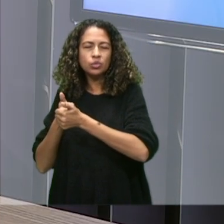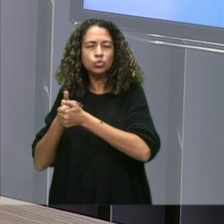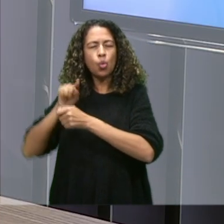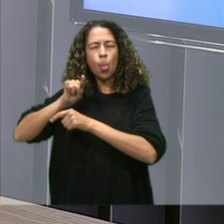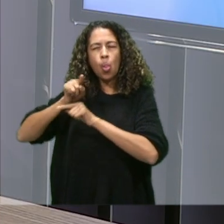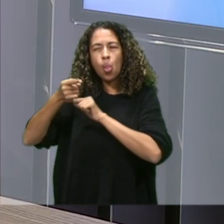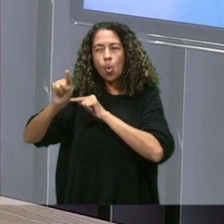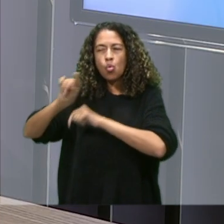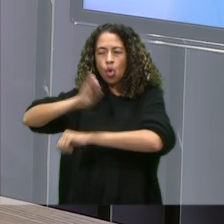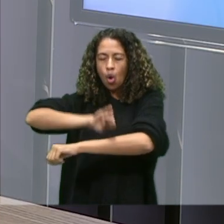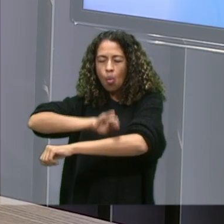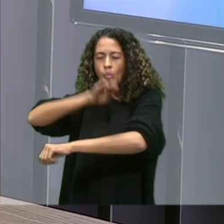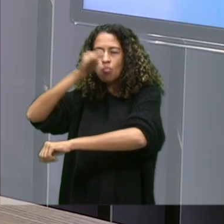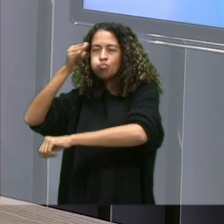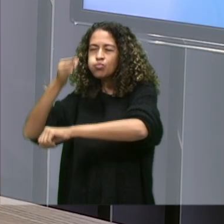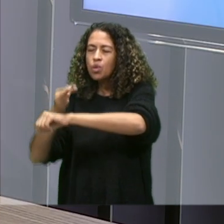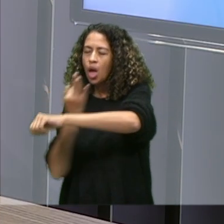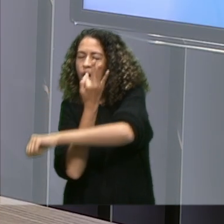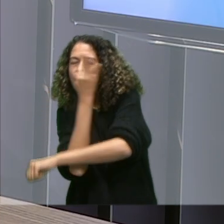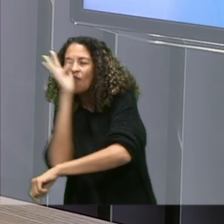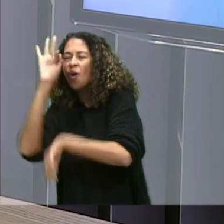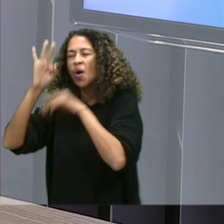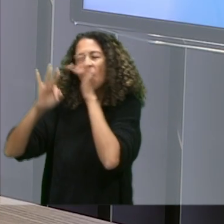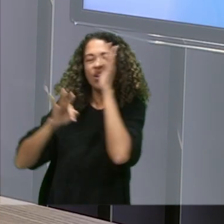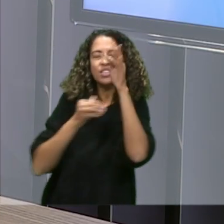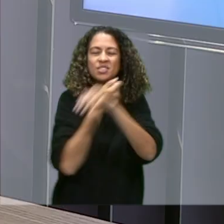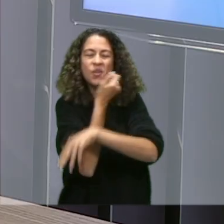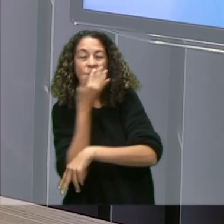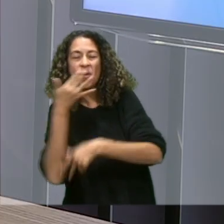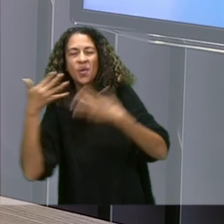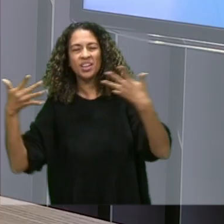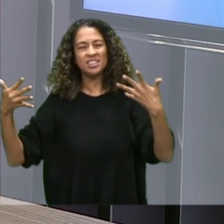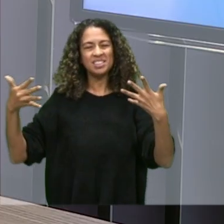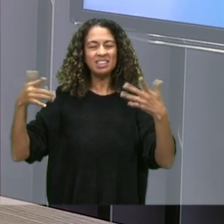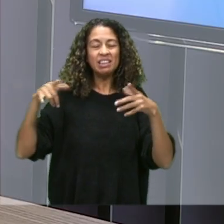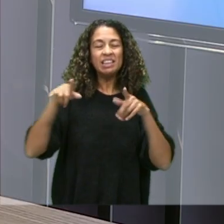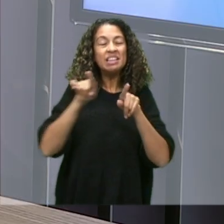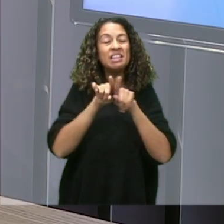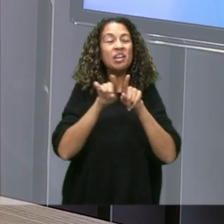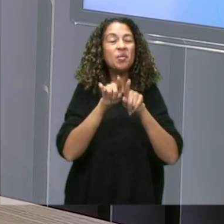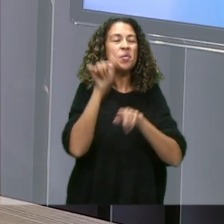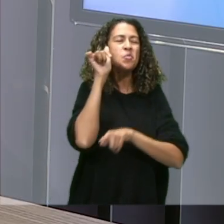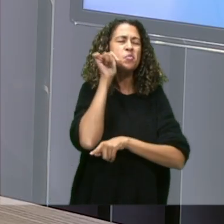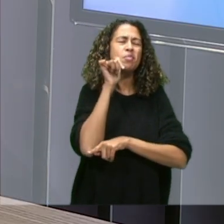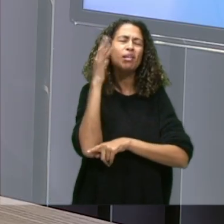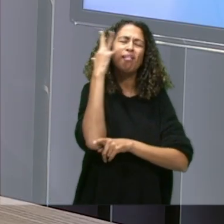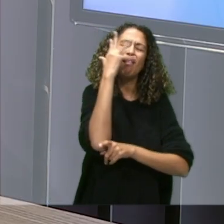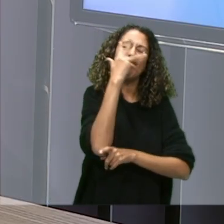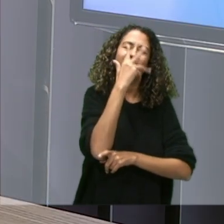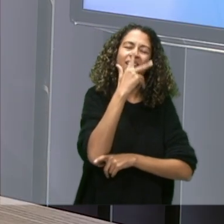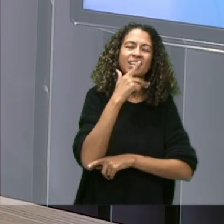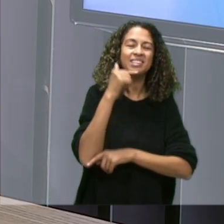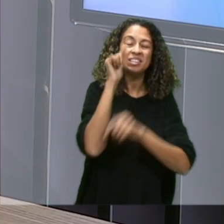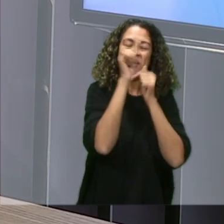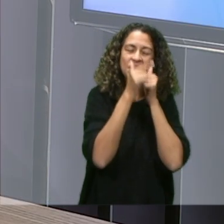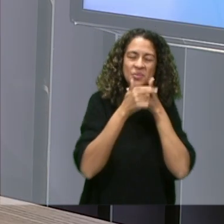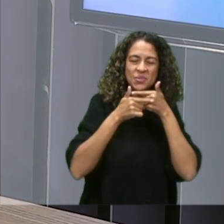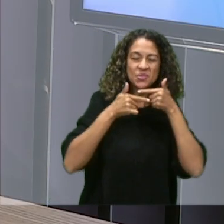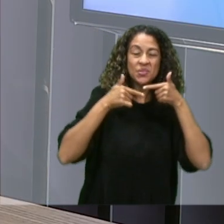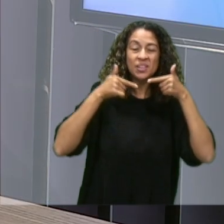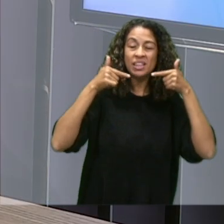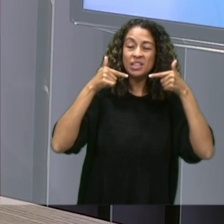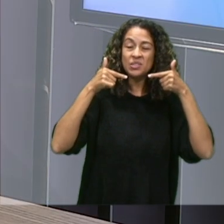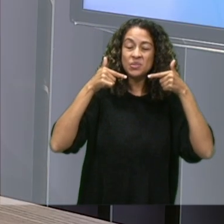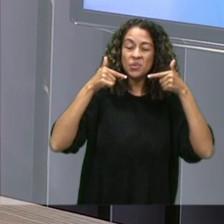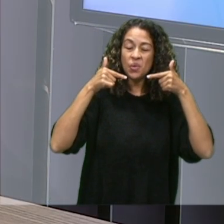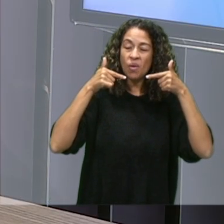colinas cobertas de flores coloridas, na qual nasceu também uma menina encantadora, cujo sorriso parecia feito